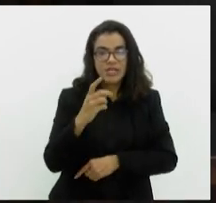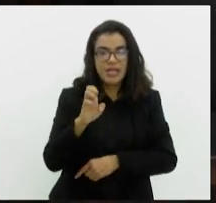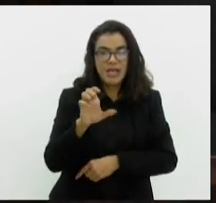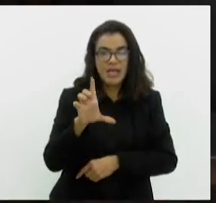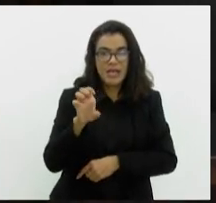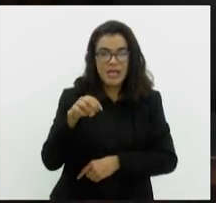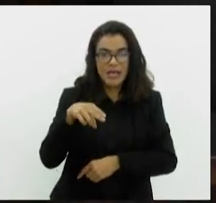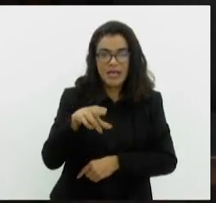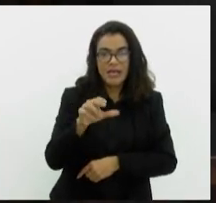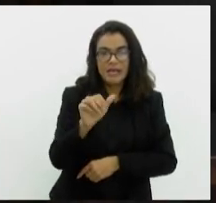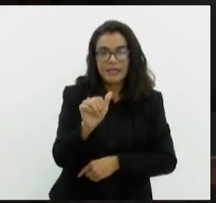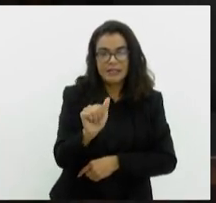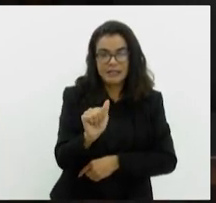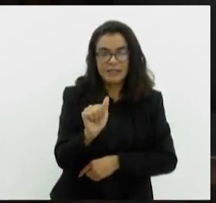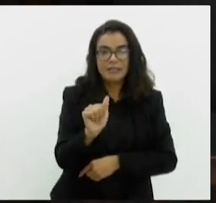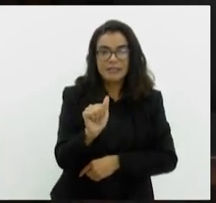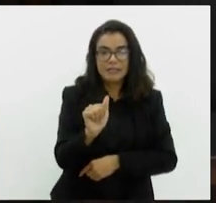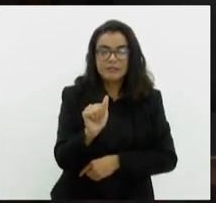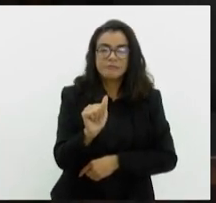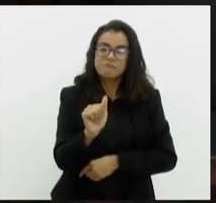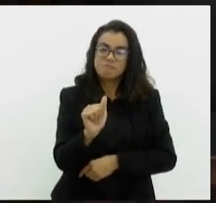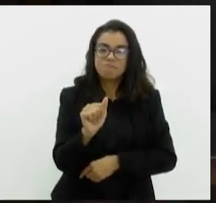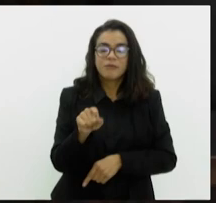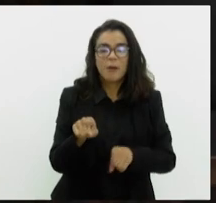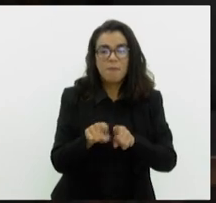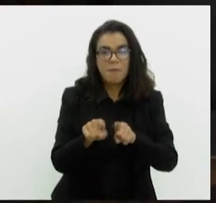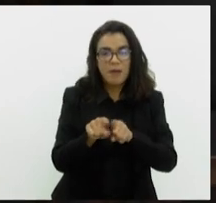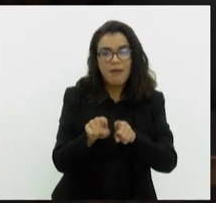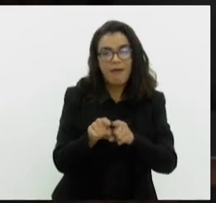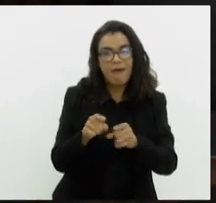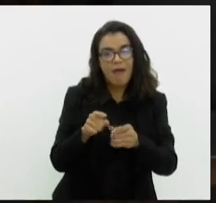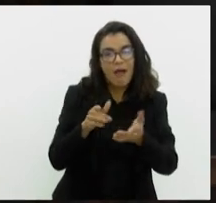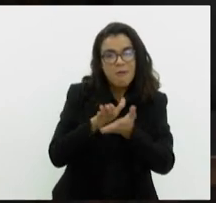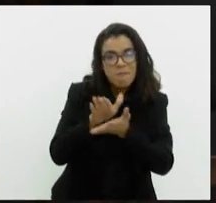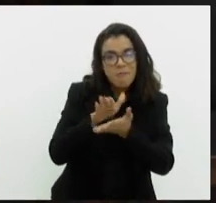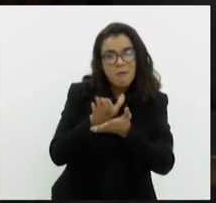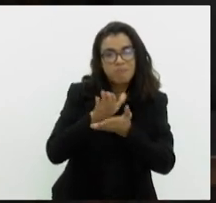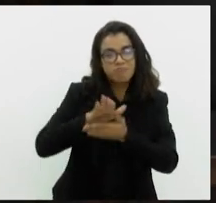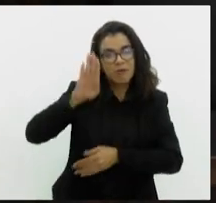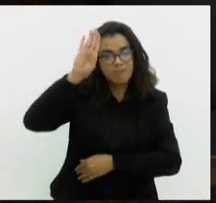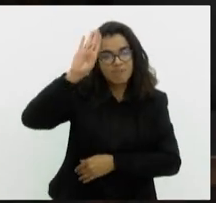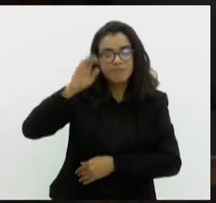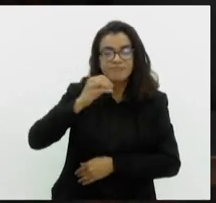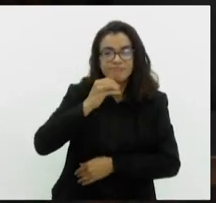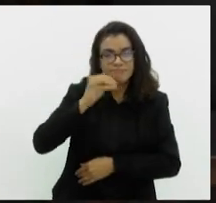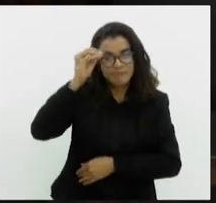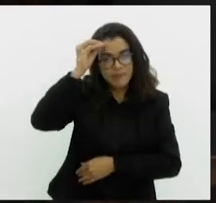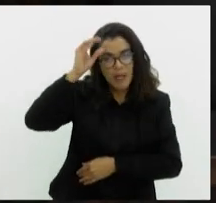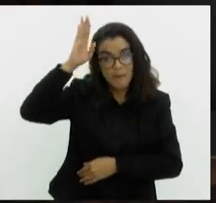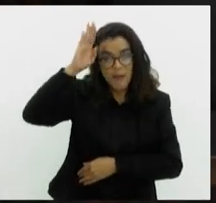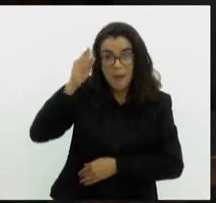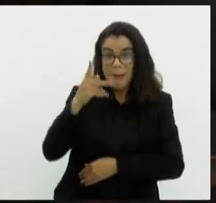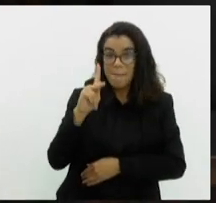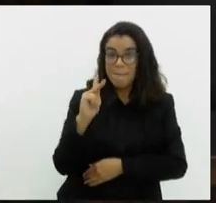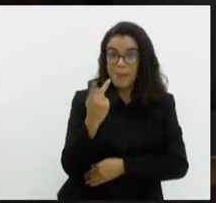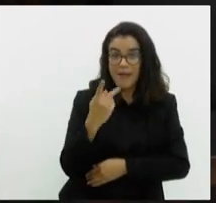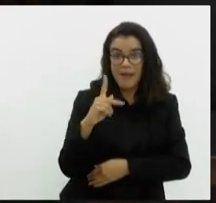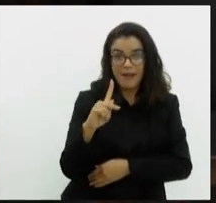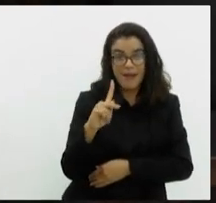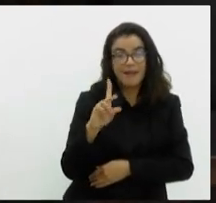da gente repensar a produção do saber. Então, ter uma doutora e pós-doutora